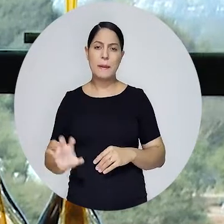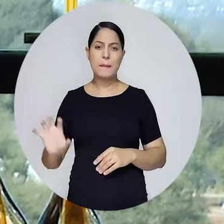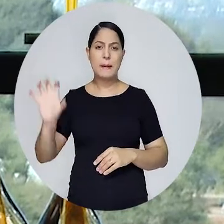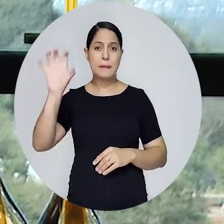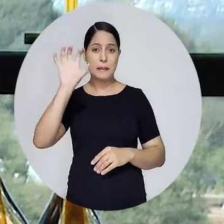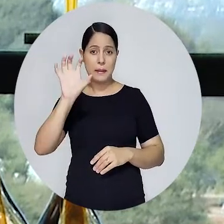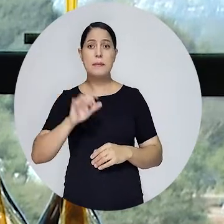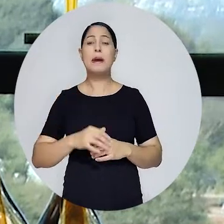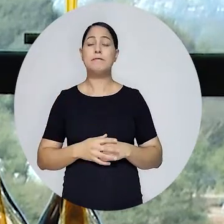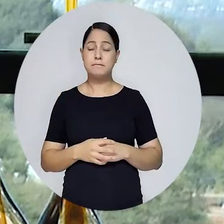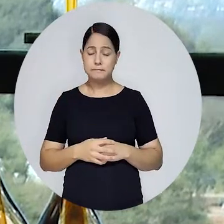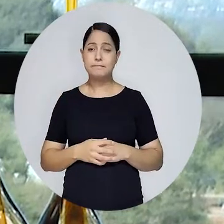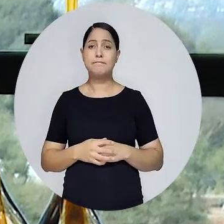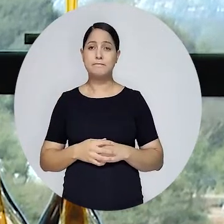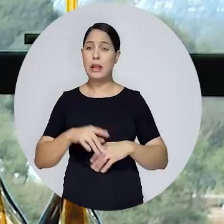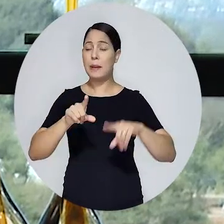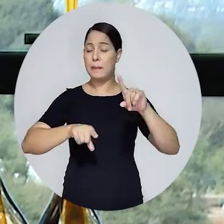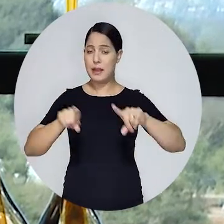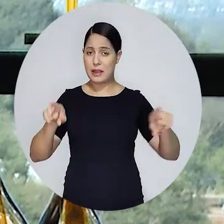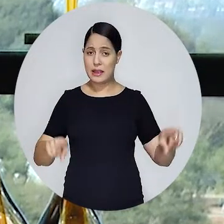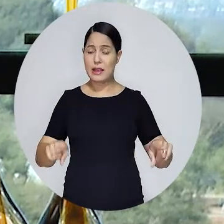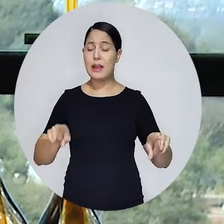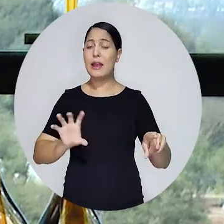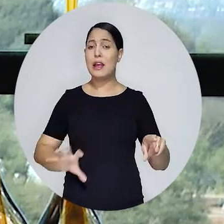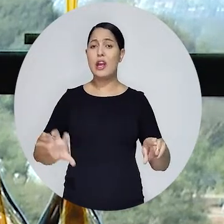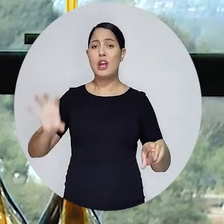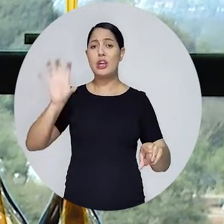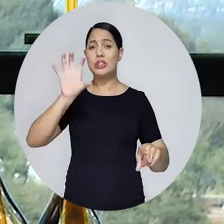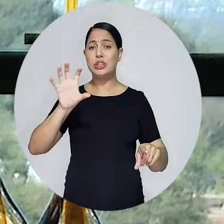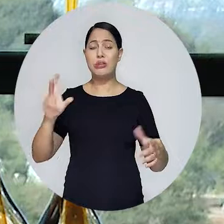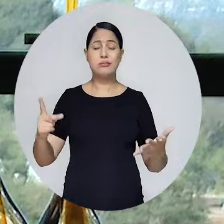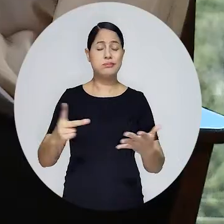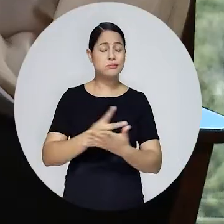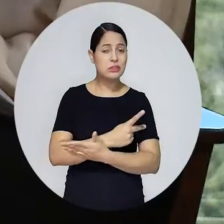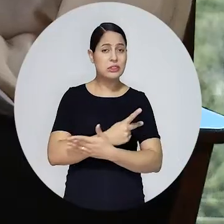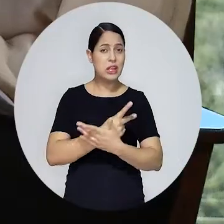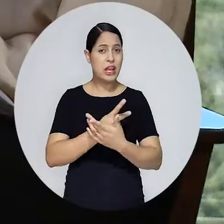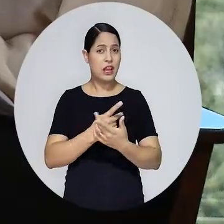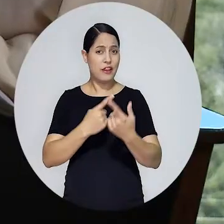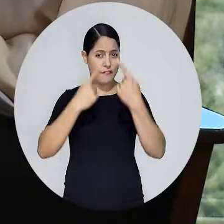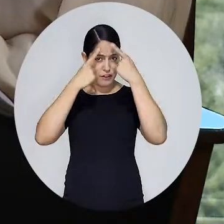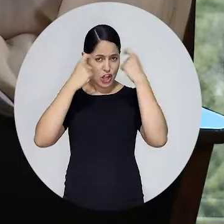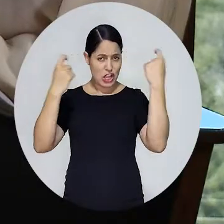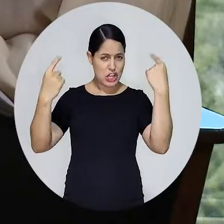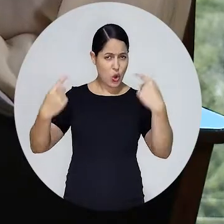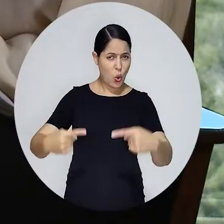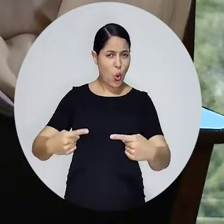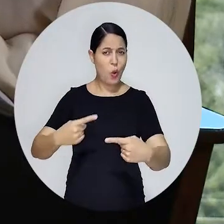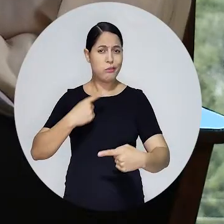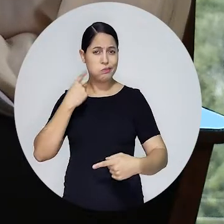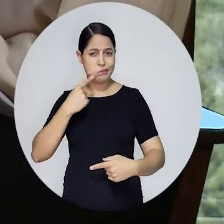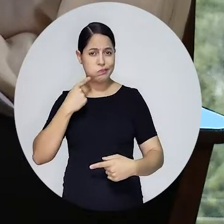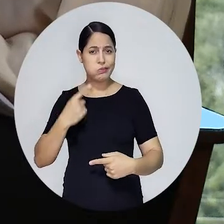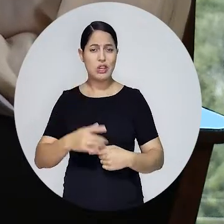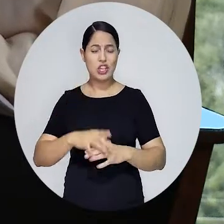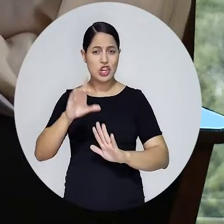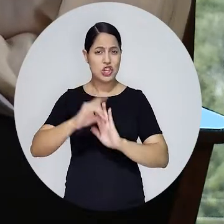seccional e dependendo da região nós temos um tipo de violação a prerrogativas. Algumas